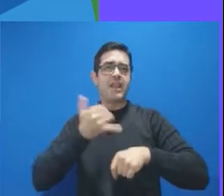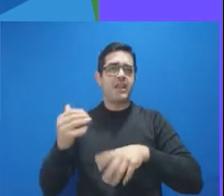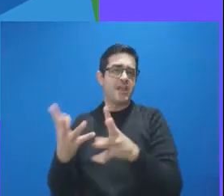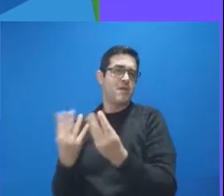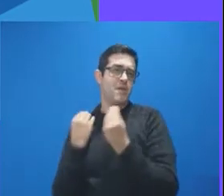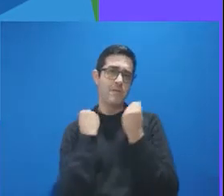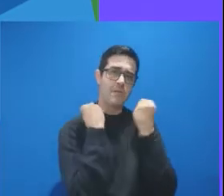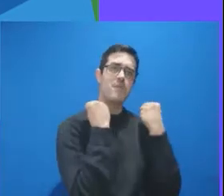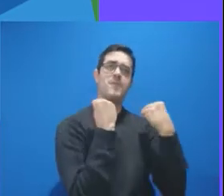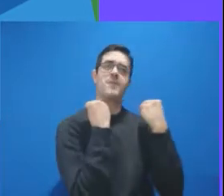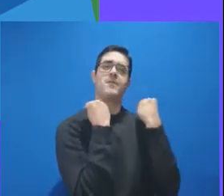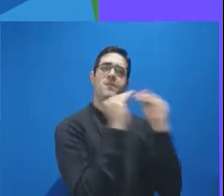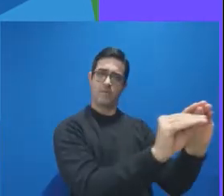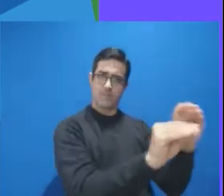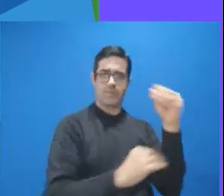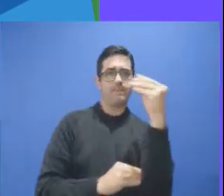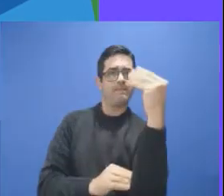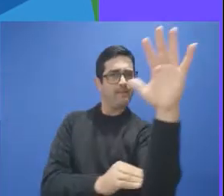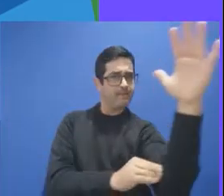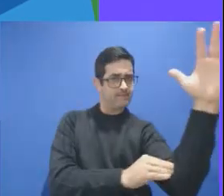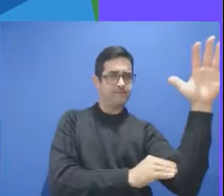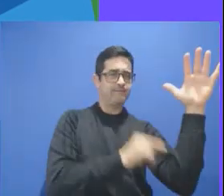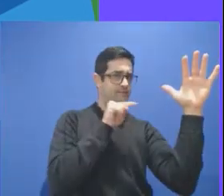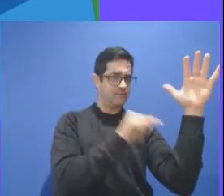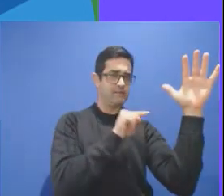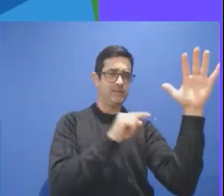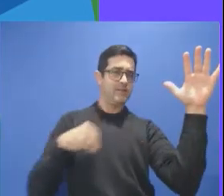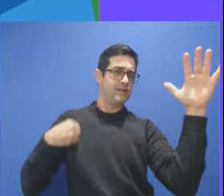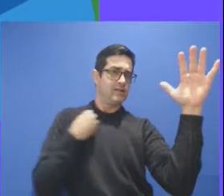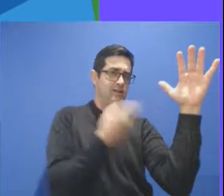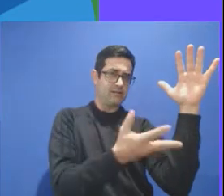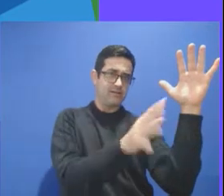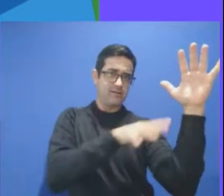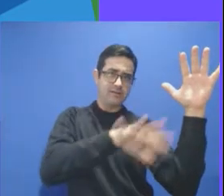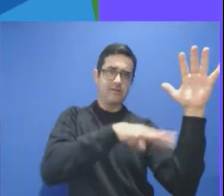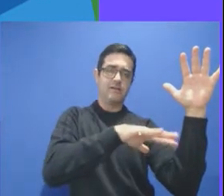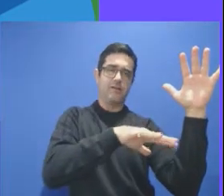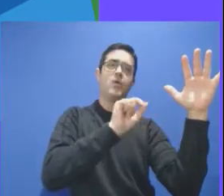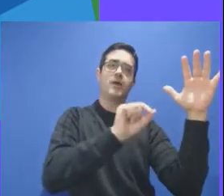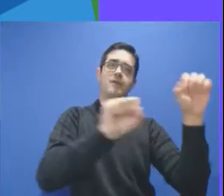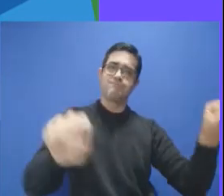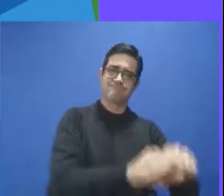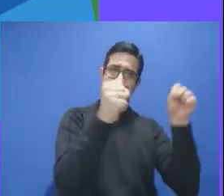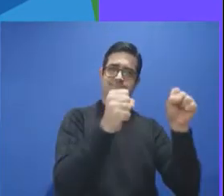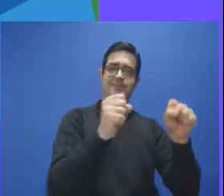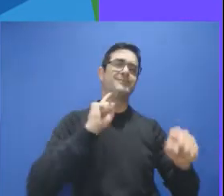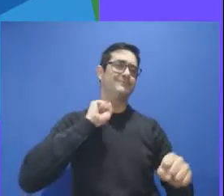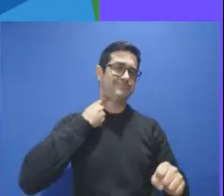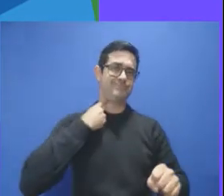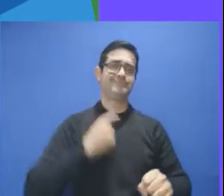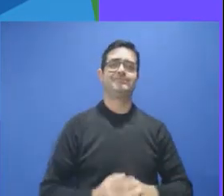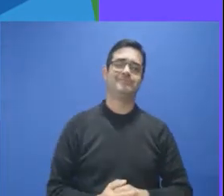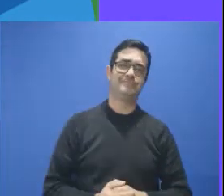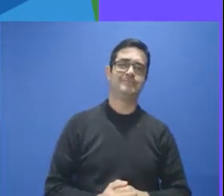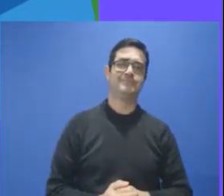energia entra no sistema vindo de uma origem exterior a esse sistema e causa um dano ali, nós chamamos de